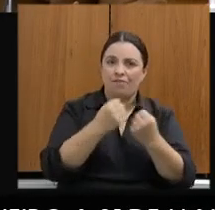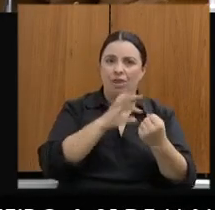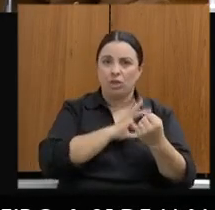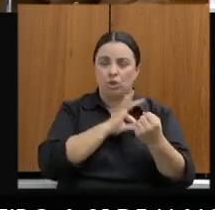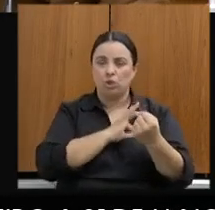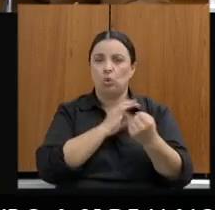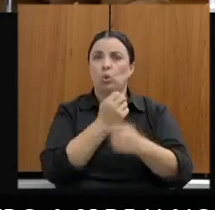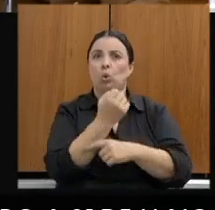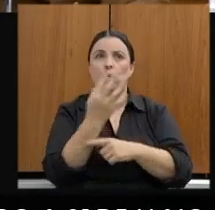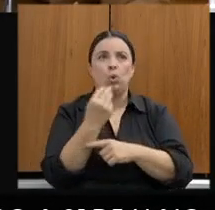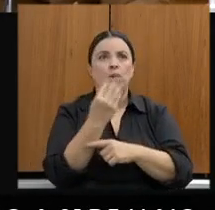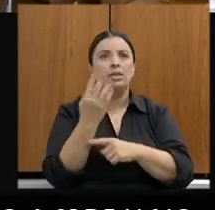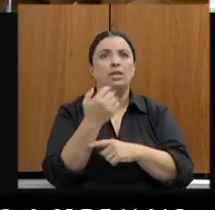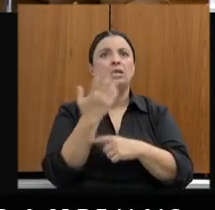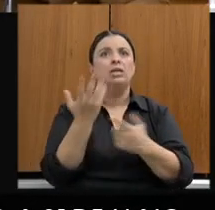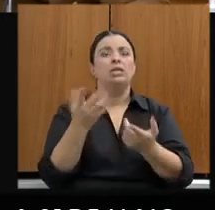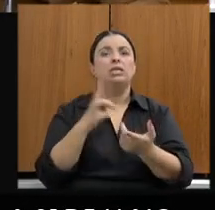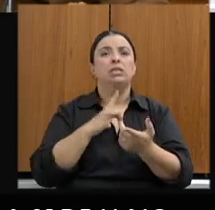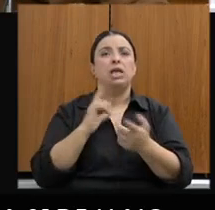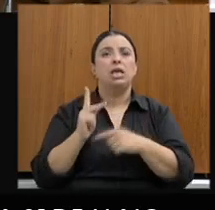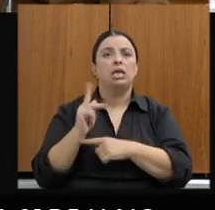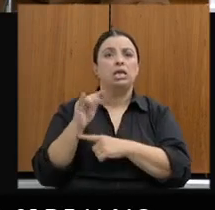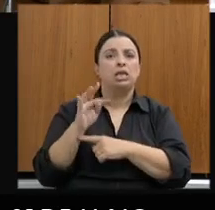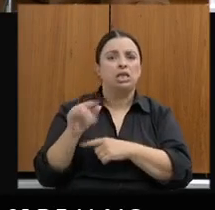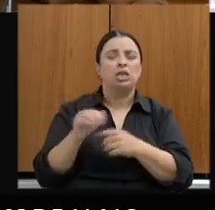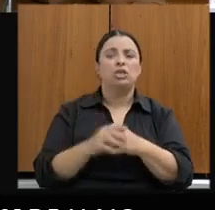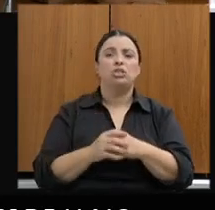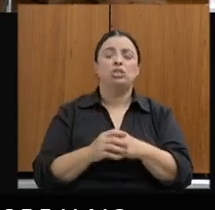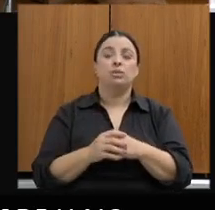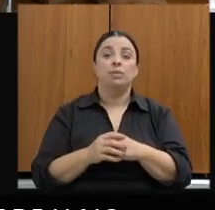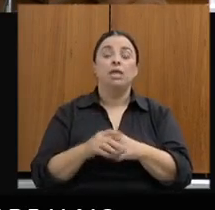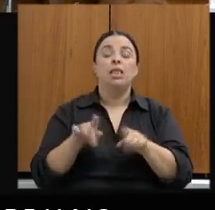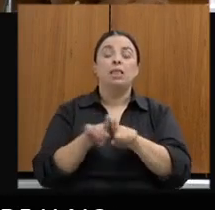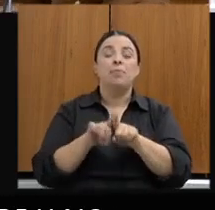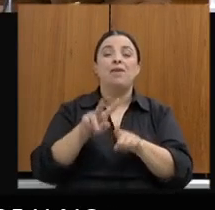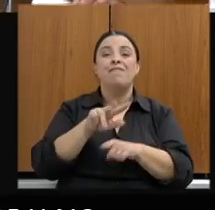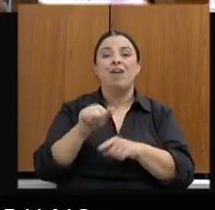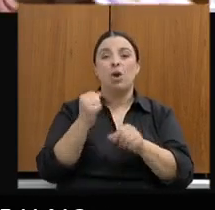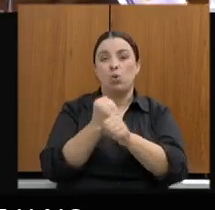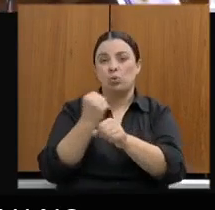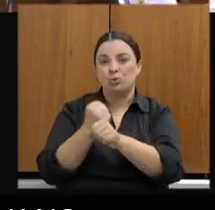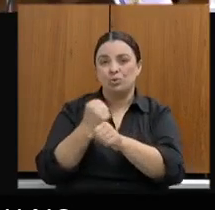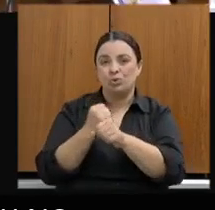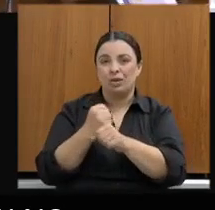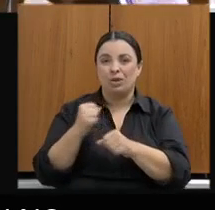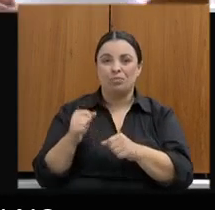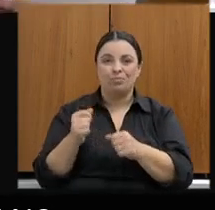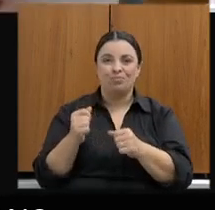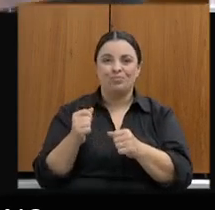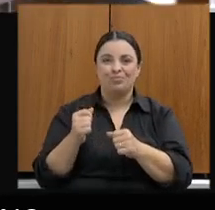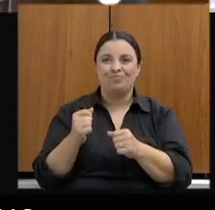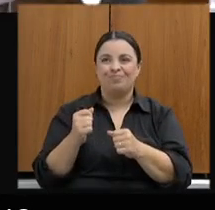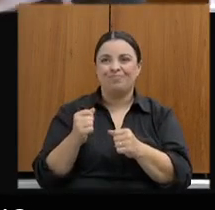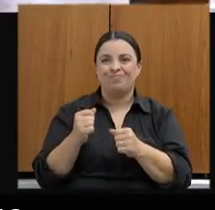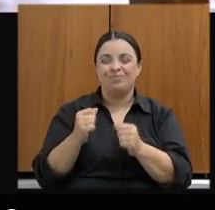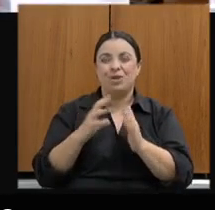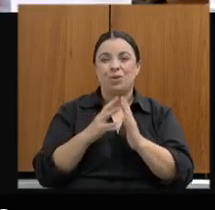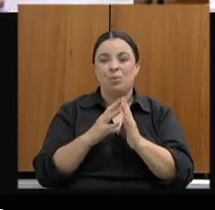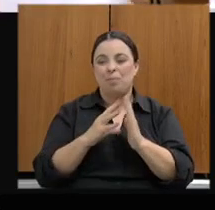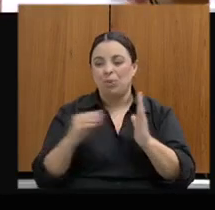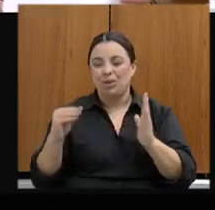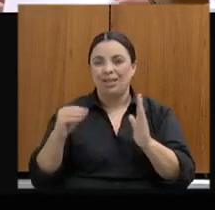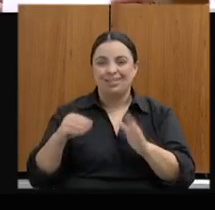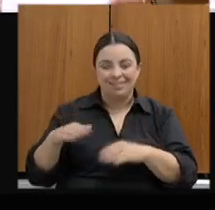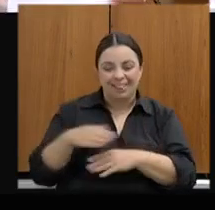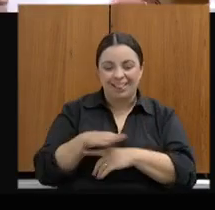obra que vai transformando assim como tem a transitolândia nós vamos fazer a Ecolândia né lá na no comando da ambiental